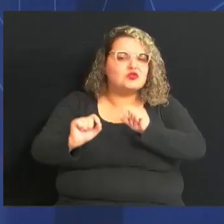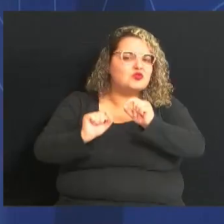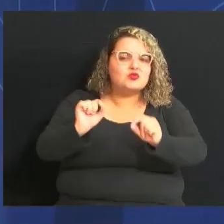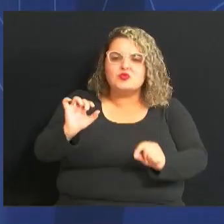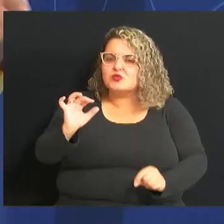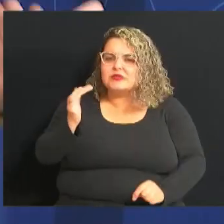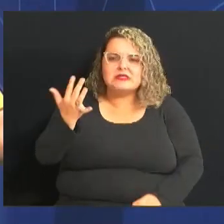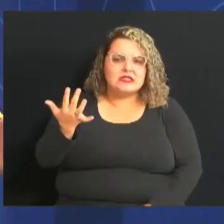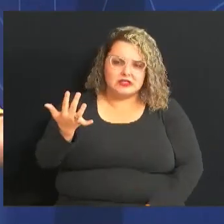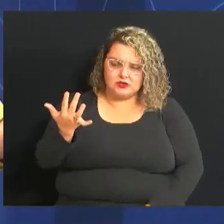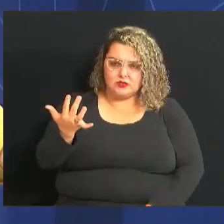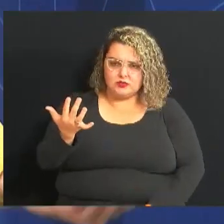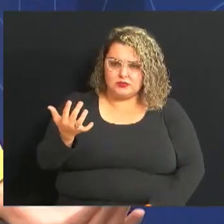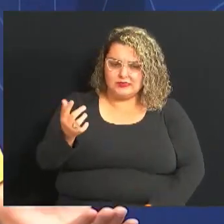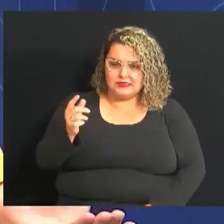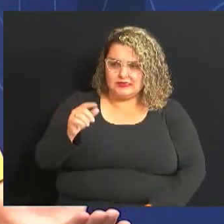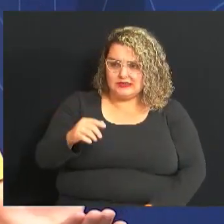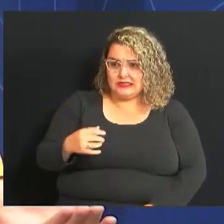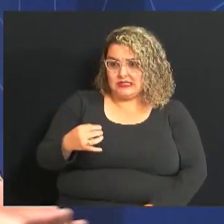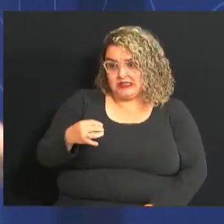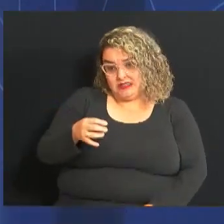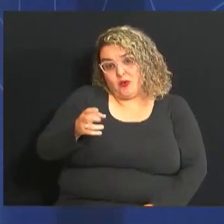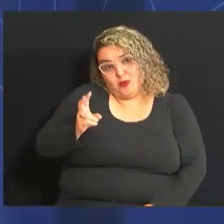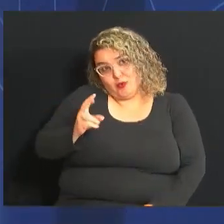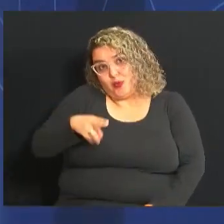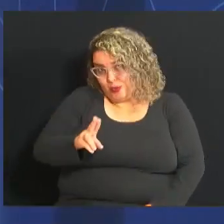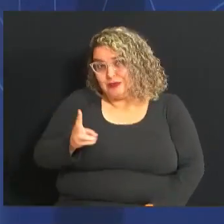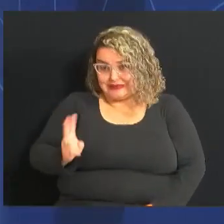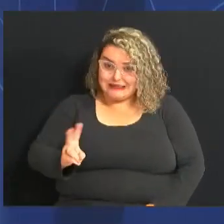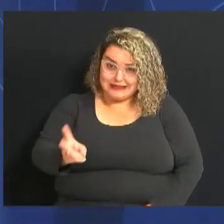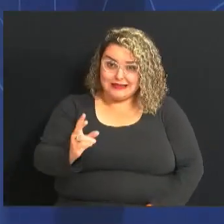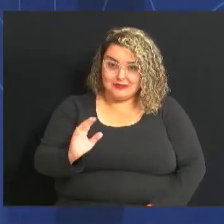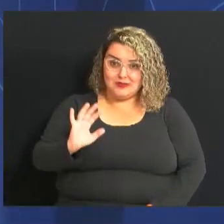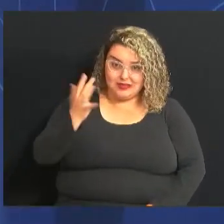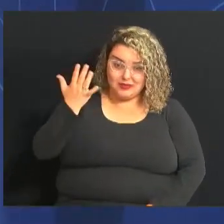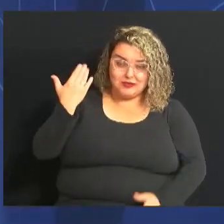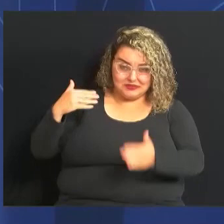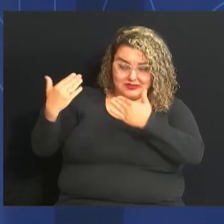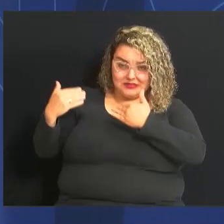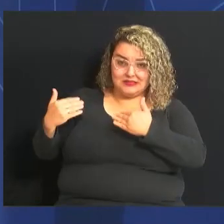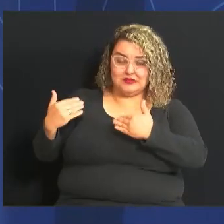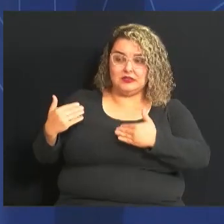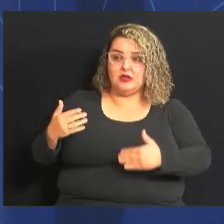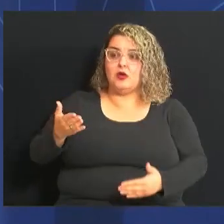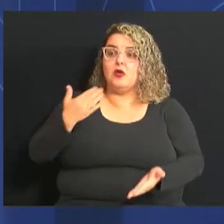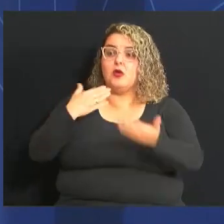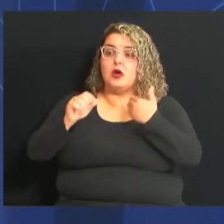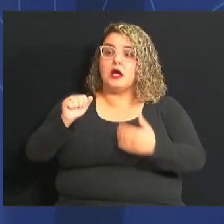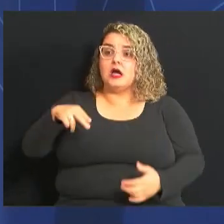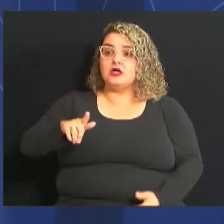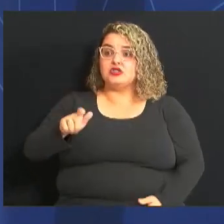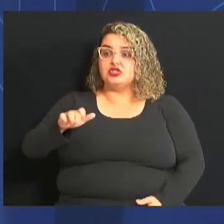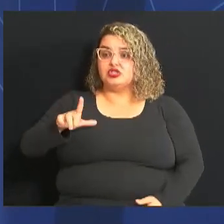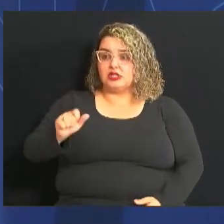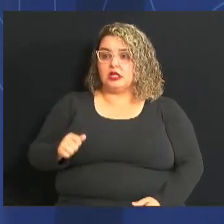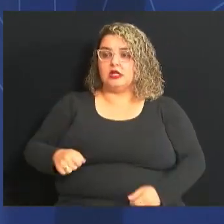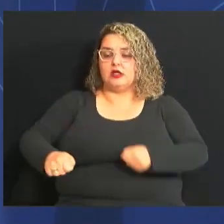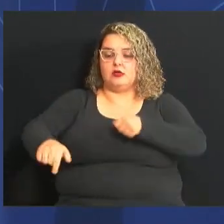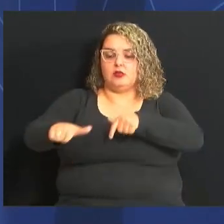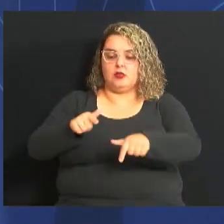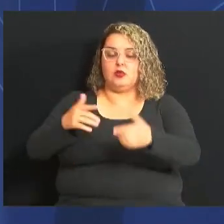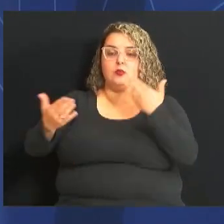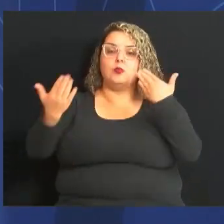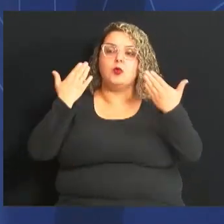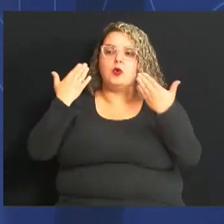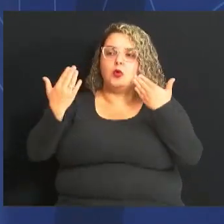acontecendo, se sempre aconteceu, eu converso agora com a Ângela Soligo, ela que é formada em psicologia,